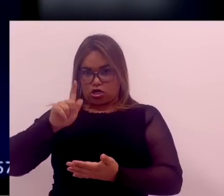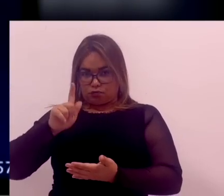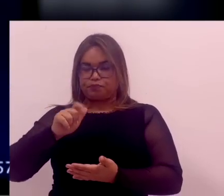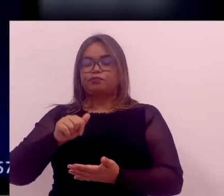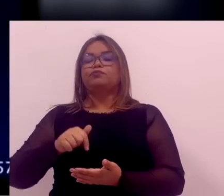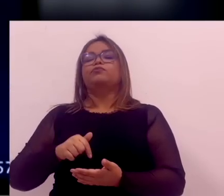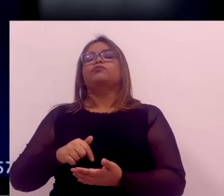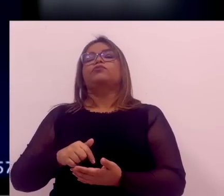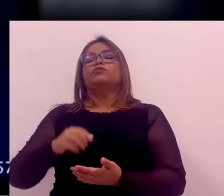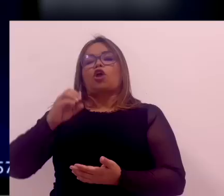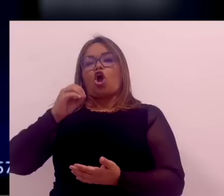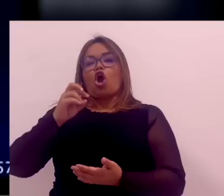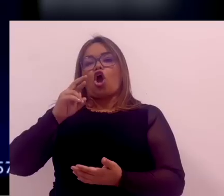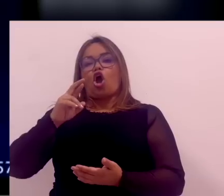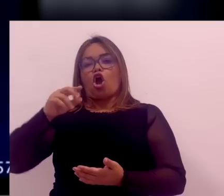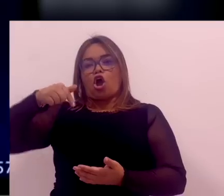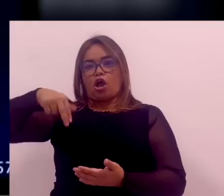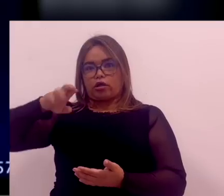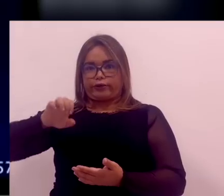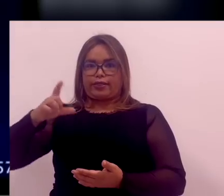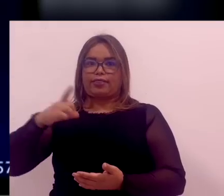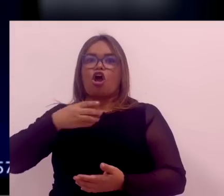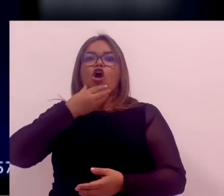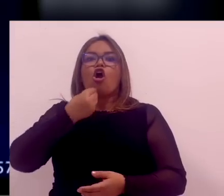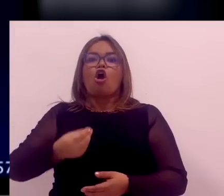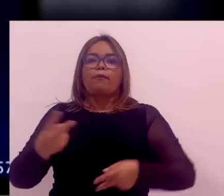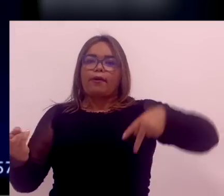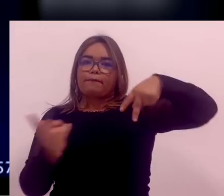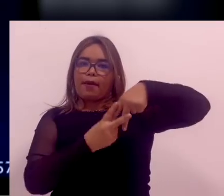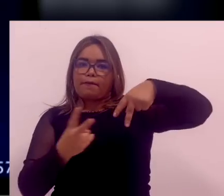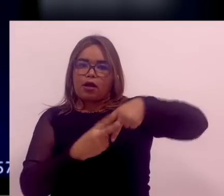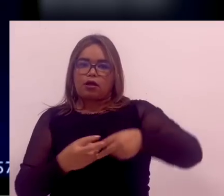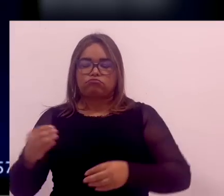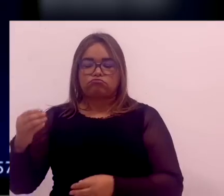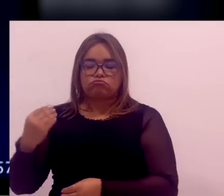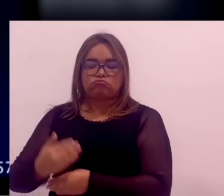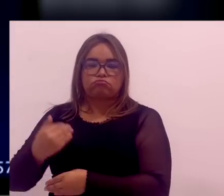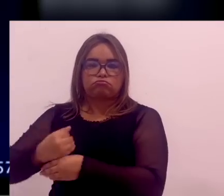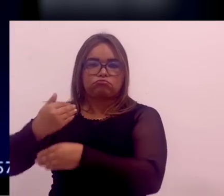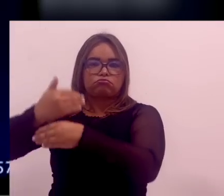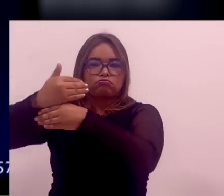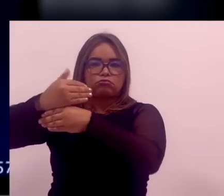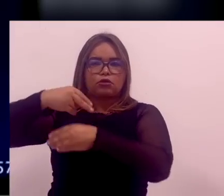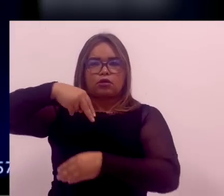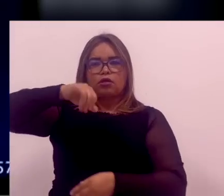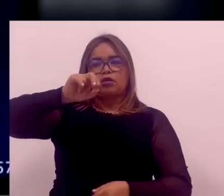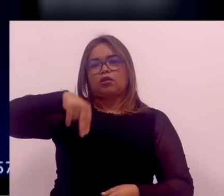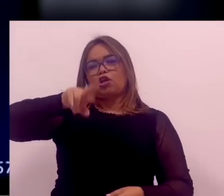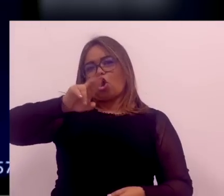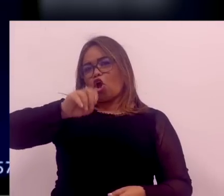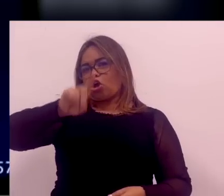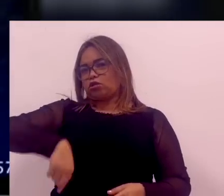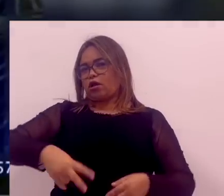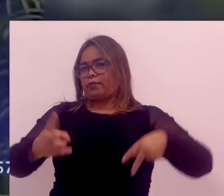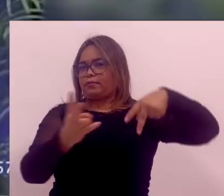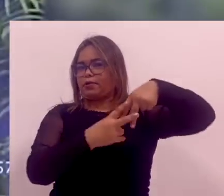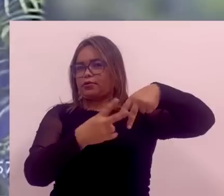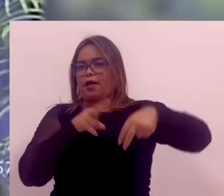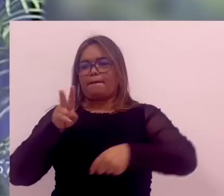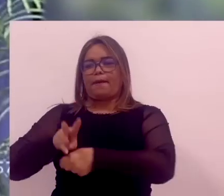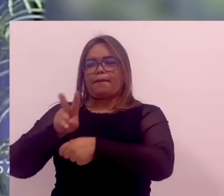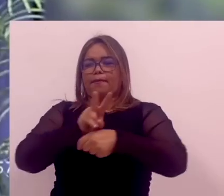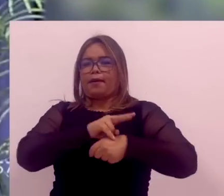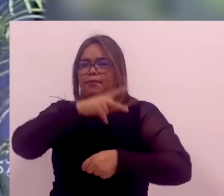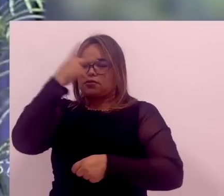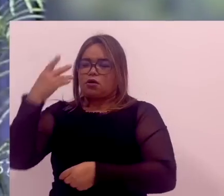Torre de Babel, houve um construtor, um maçom, muito estimado. E Nimrod era um maçom, um construtor, e protegia